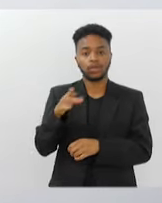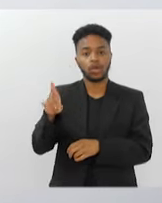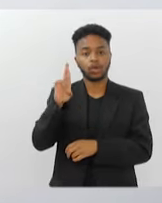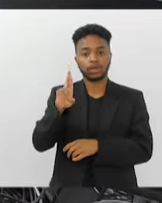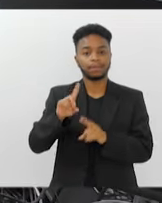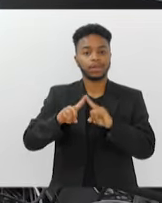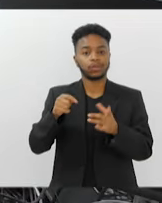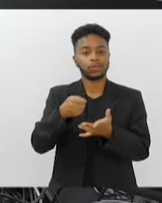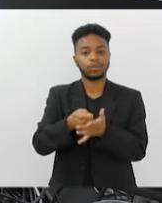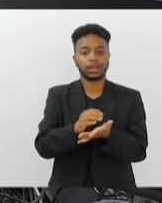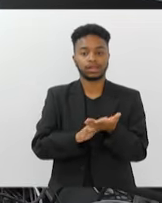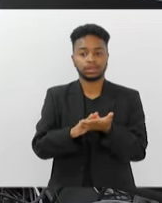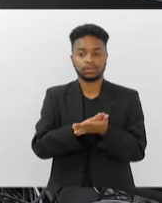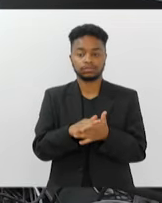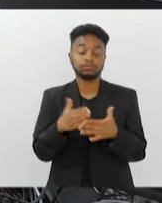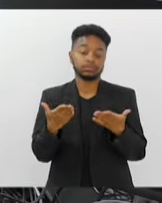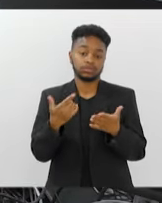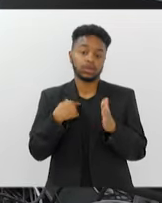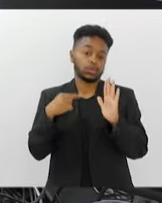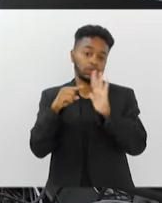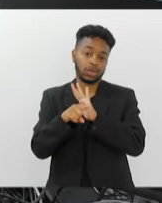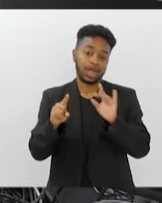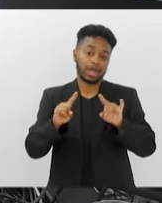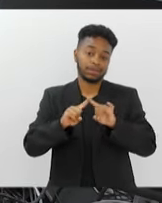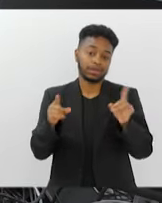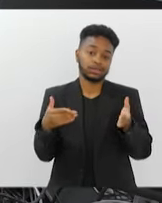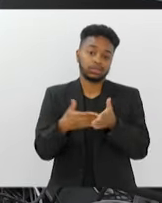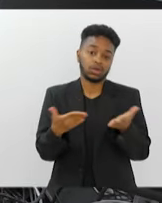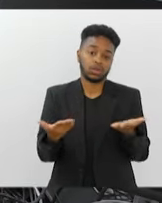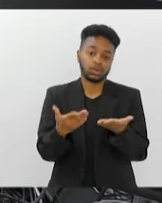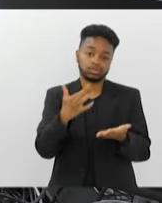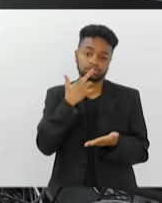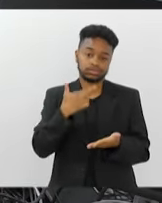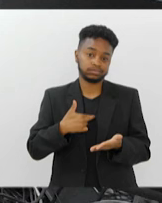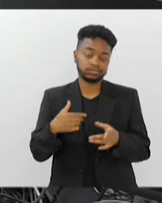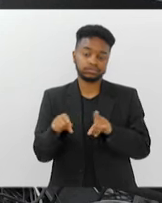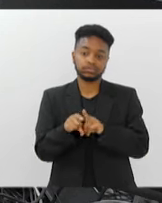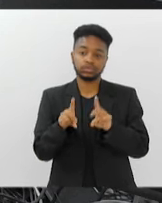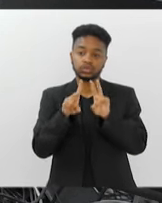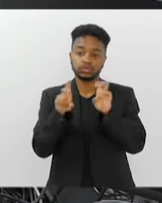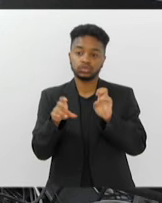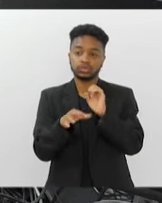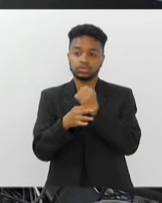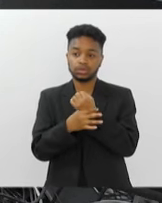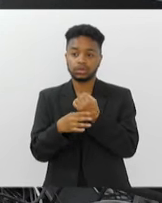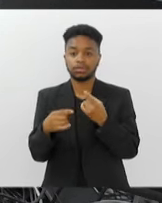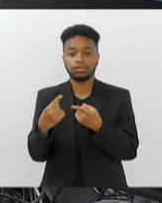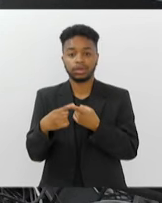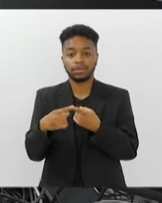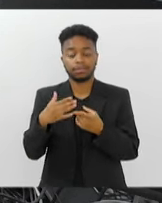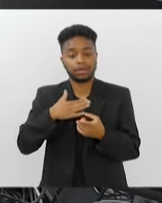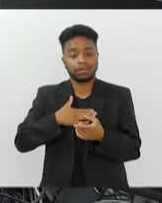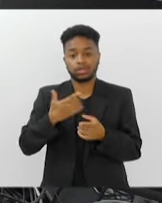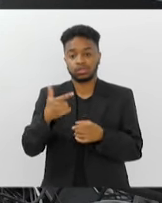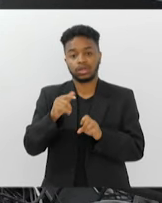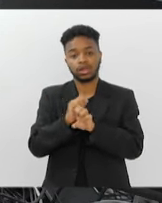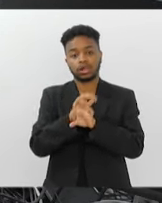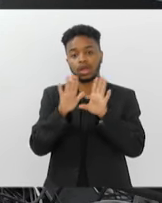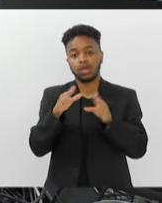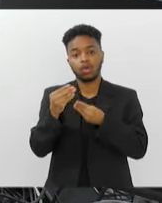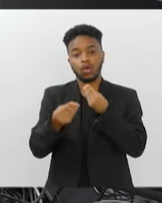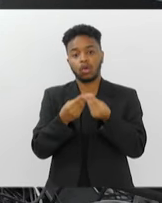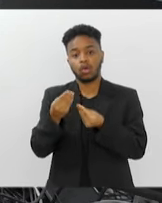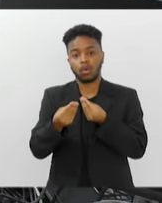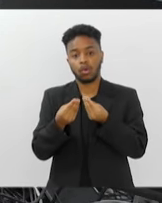centavo essa essa pergunta que não foi respondida até agora além das questões pertinentes à segurança porque não está claro para mim a forma pela qual vai ser